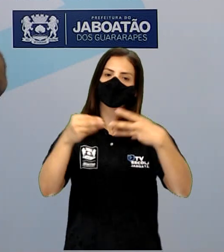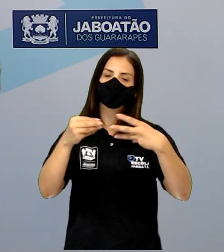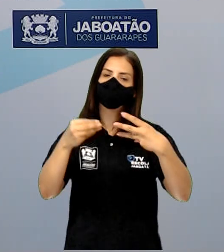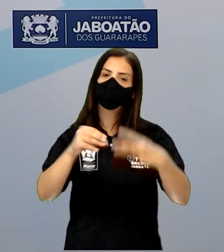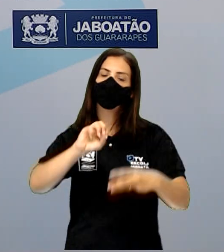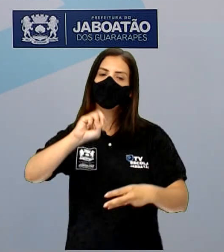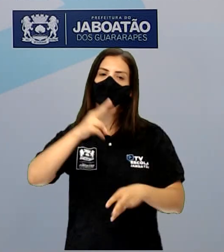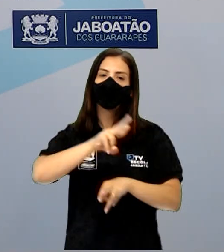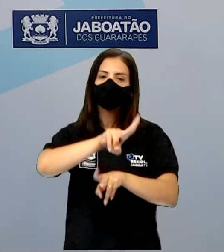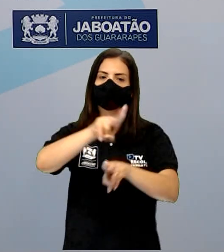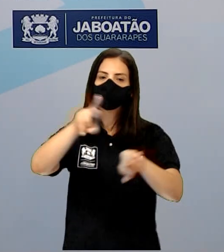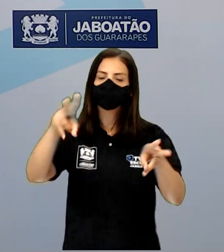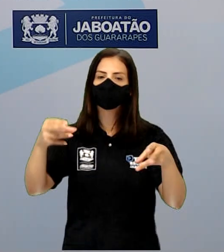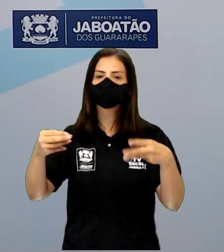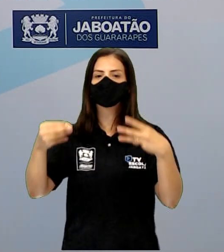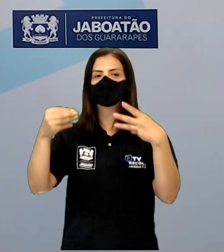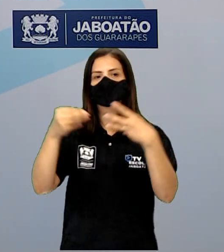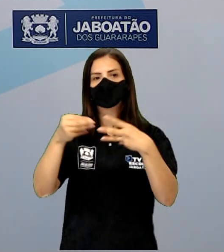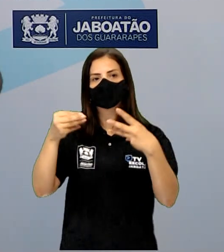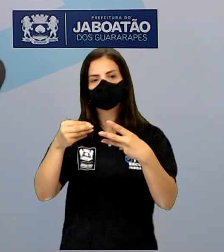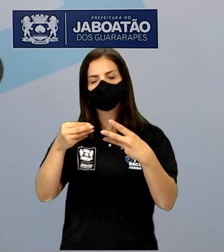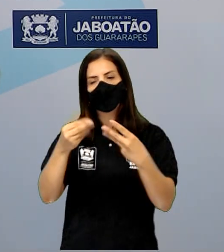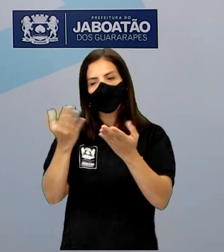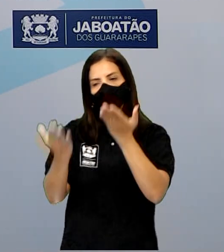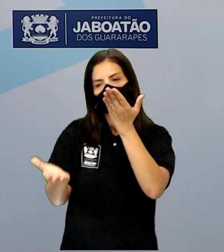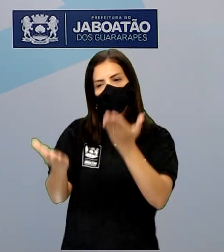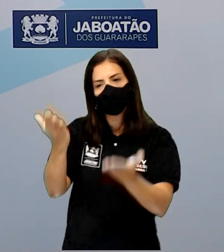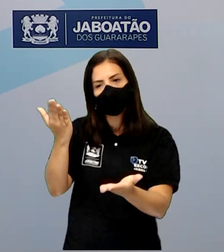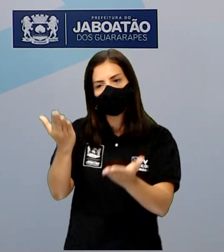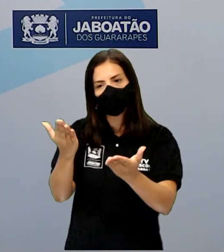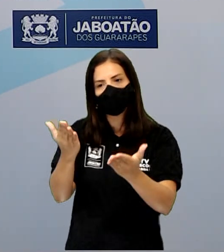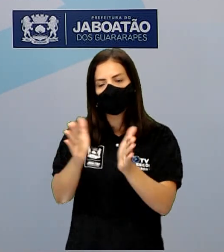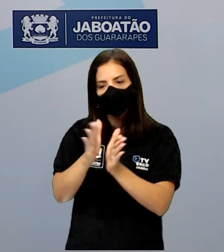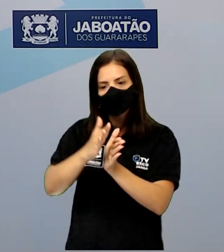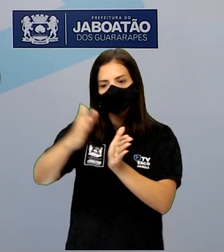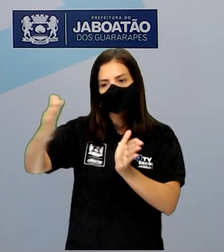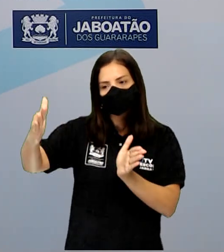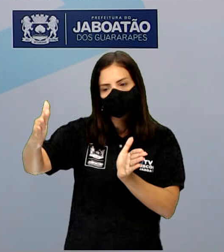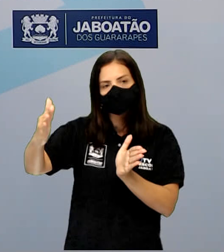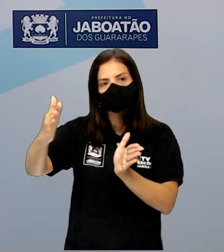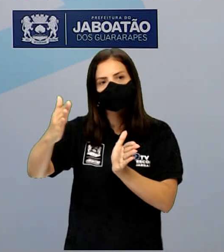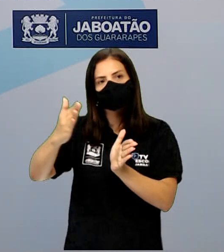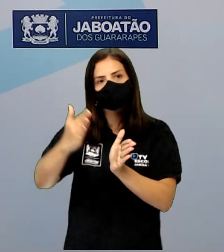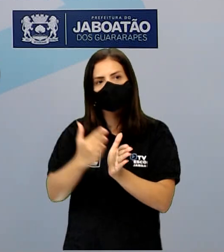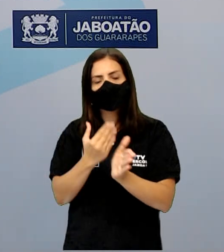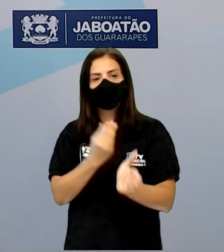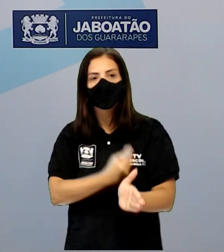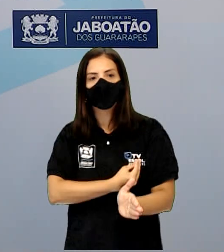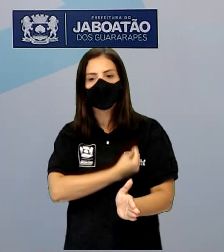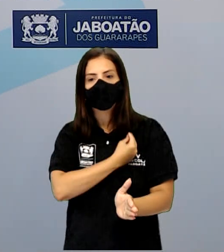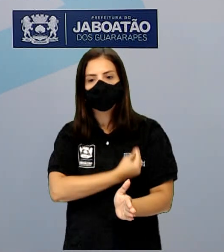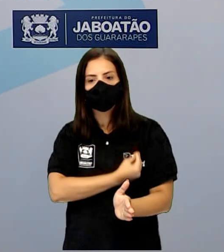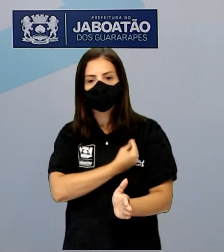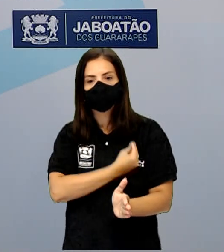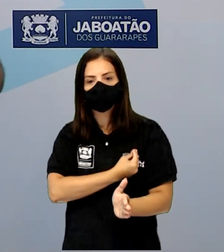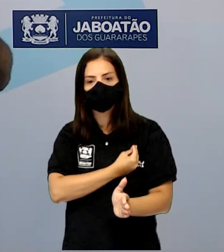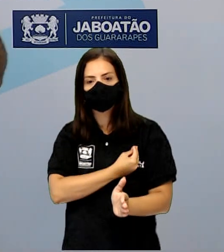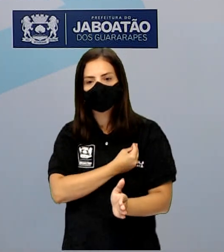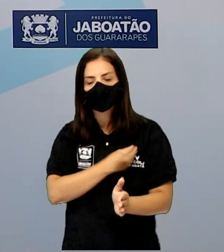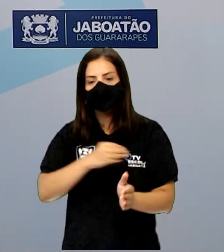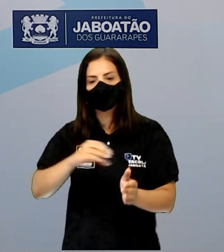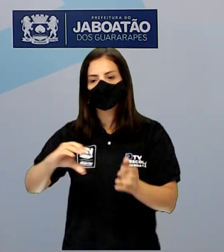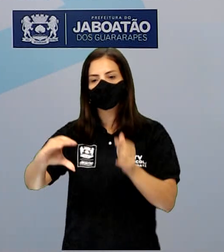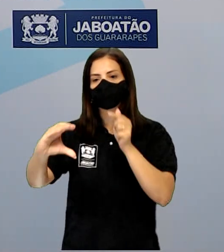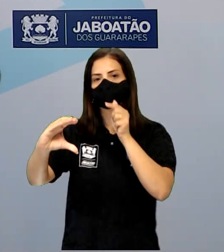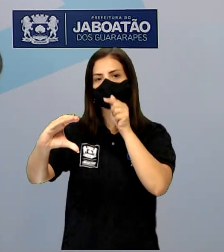com o seu tamanho, uma coisa que a gente pode observar é que os organismos eucariontes não são diferentes somente na estrutura da sua célula, mas